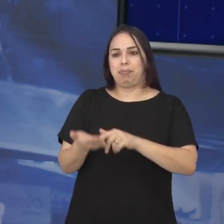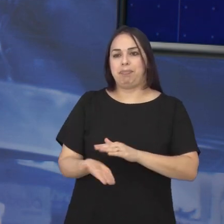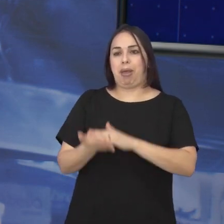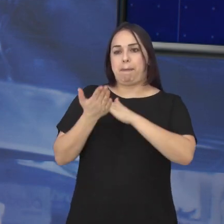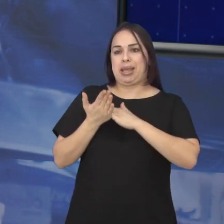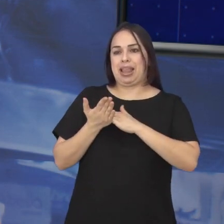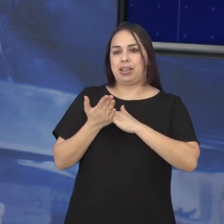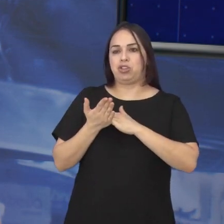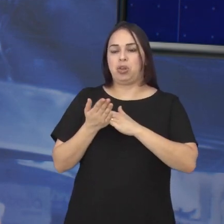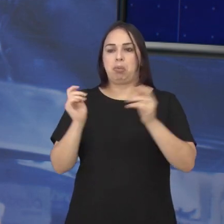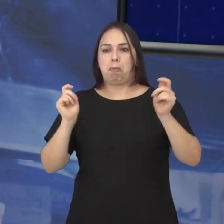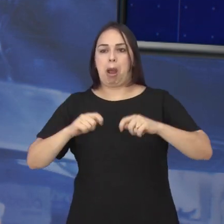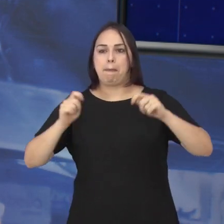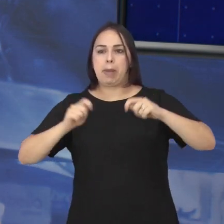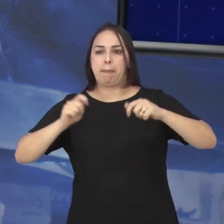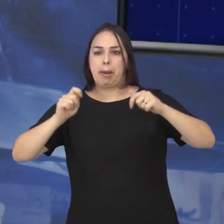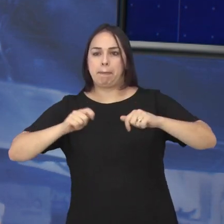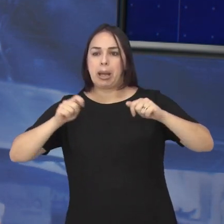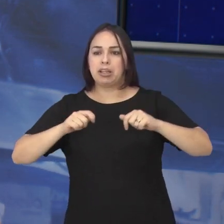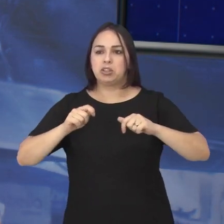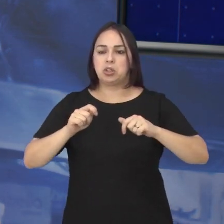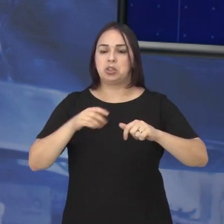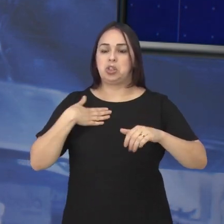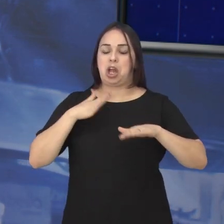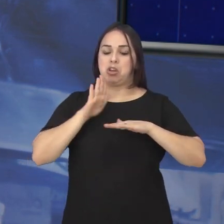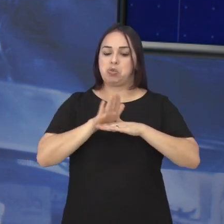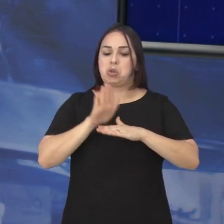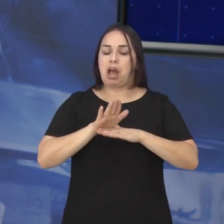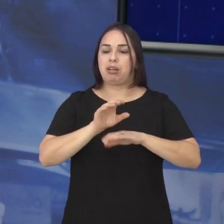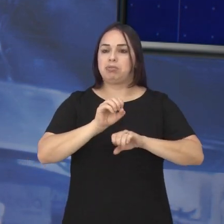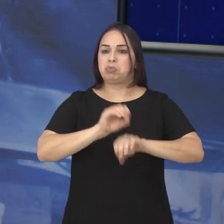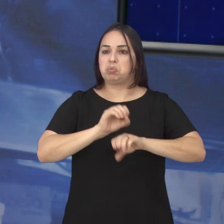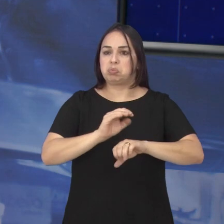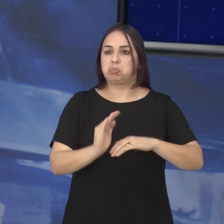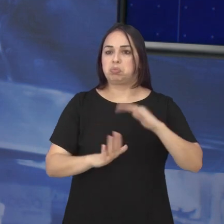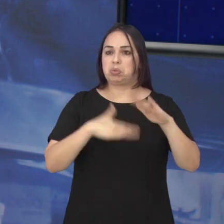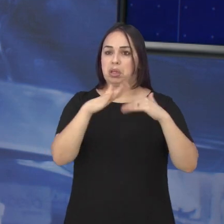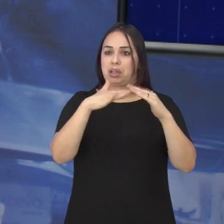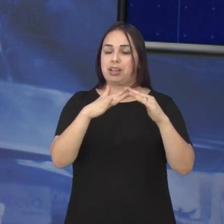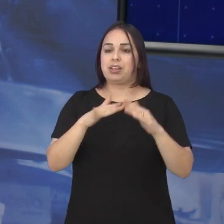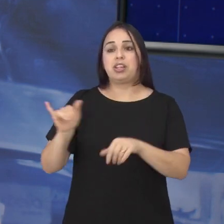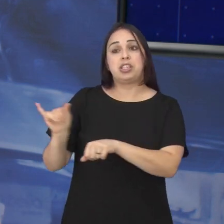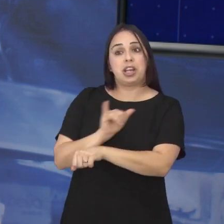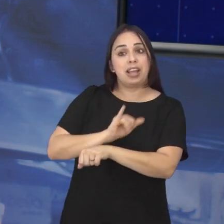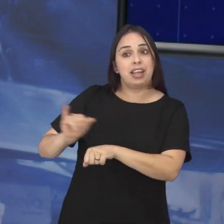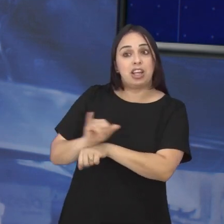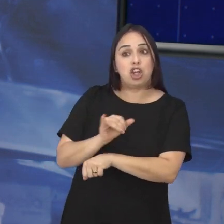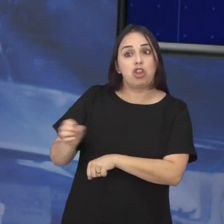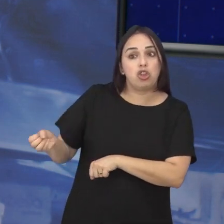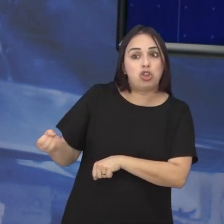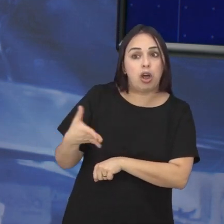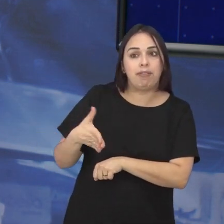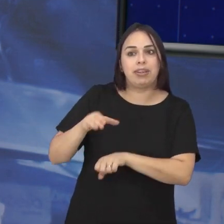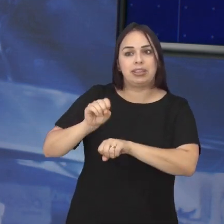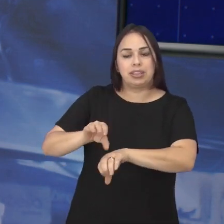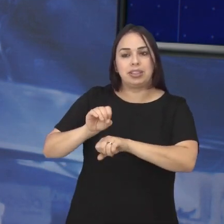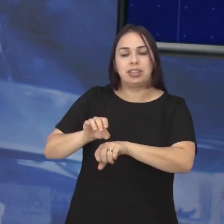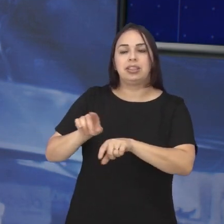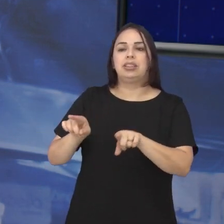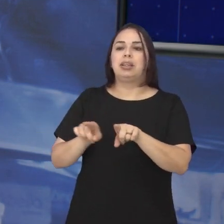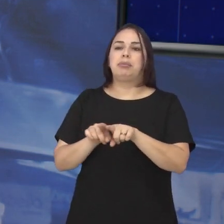tecnologia nos dá também inúmeras possibilidades de alavancar o ensino, de buscar formas diferentes de